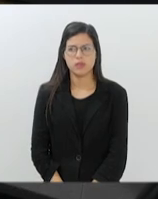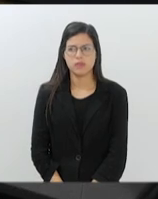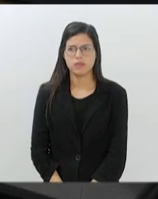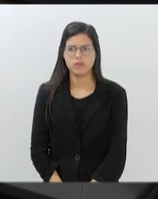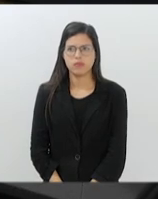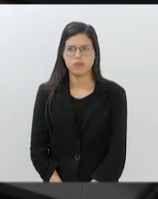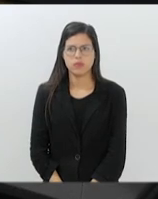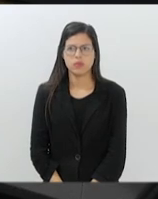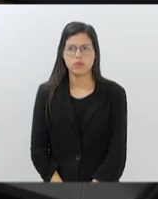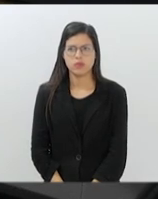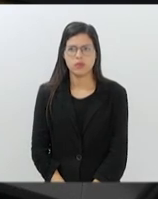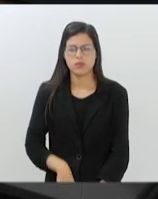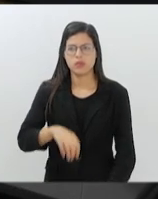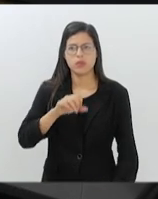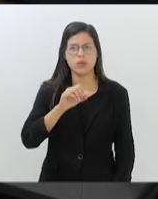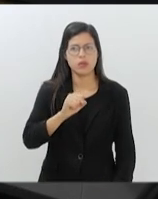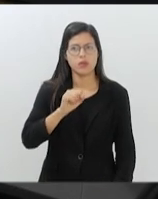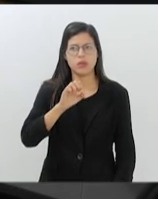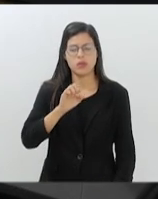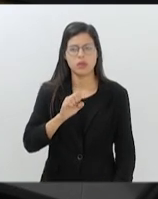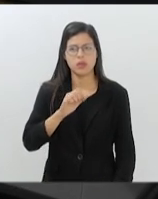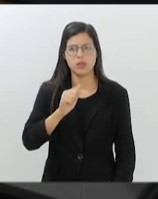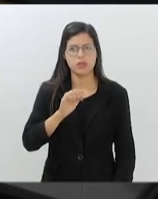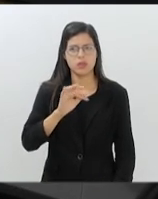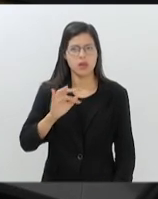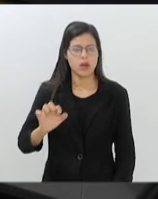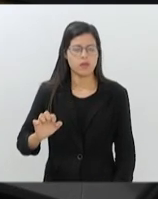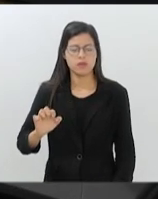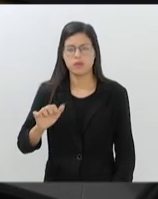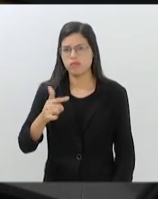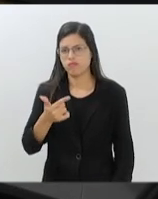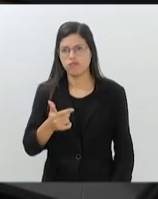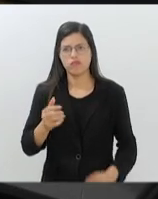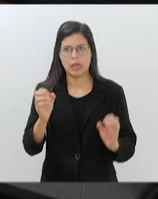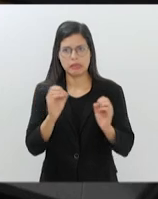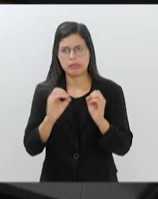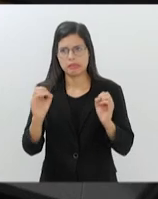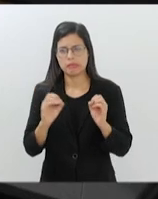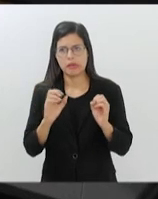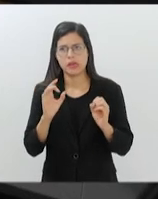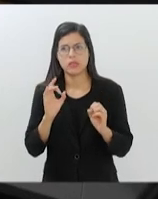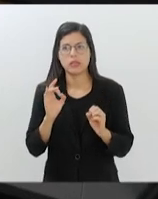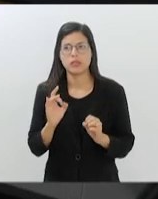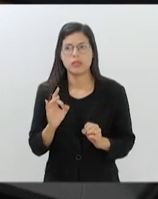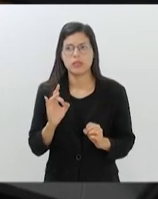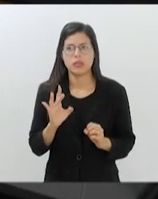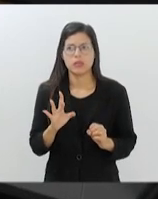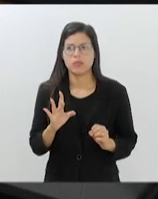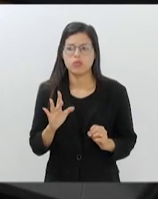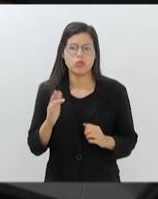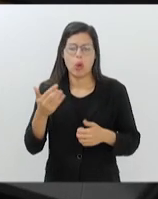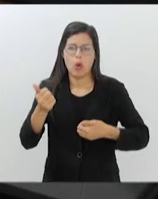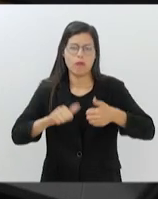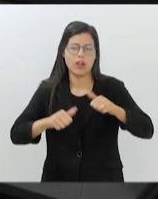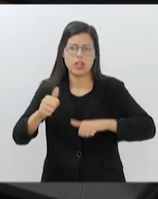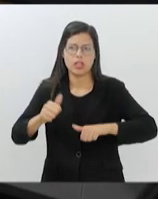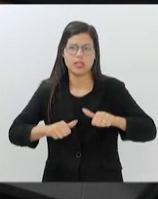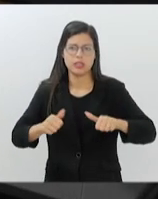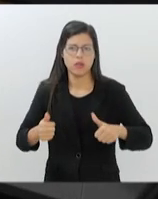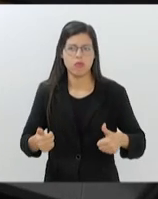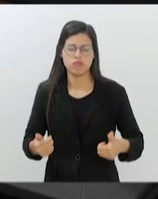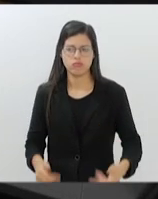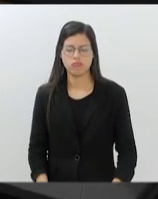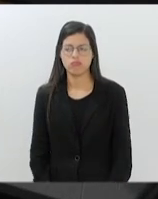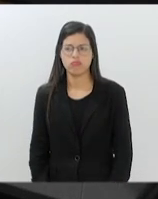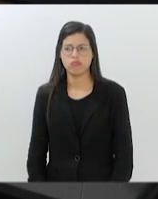no CAF que é o portal de prestação de contas oficial não tem nada só tem a descentralização e o empenho da nota não tem mais nada